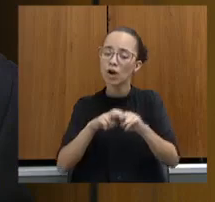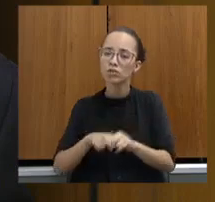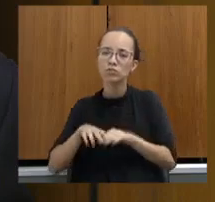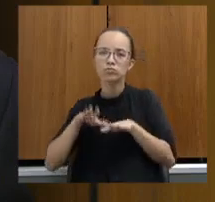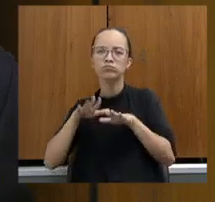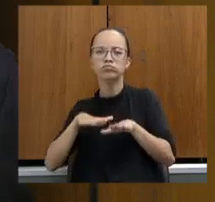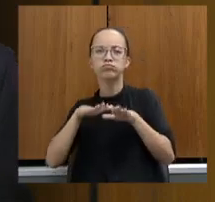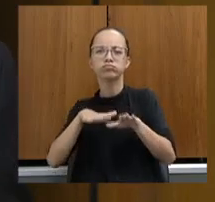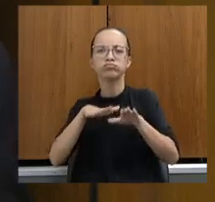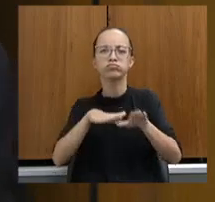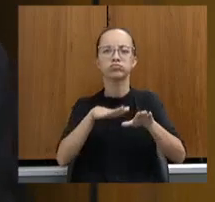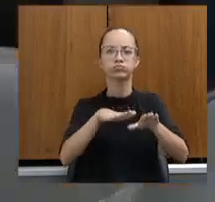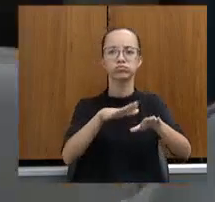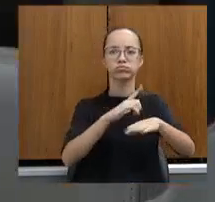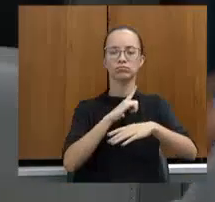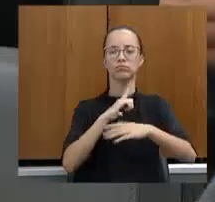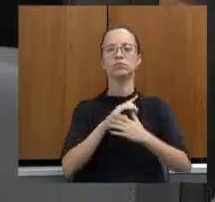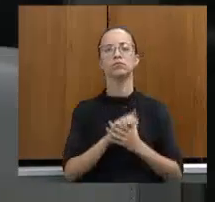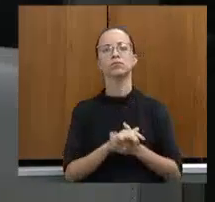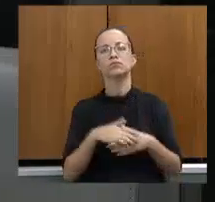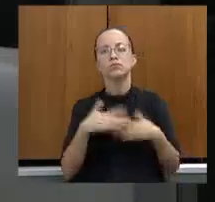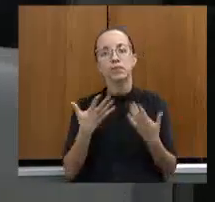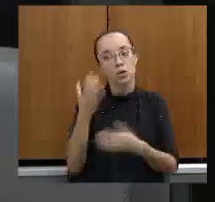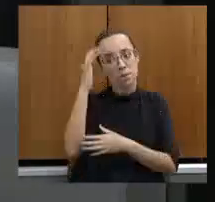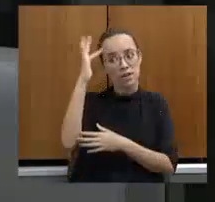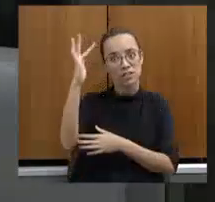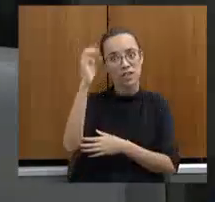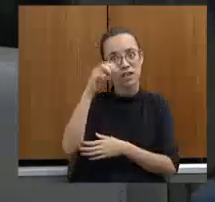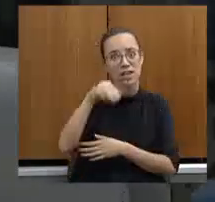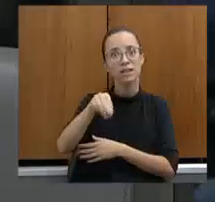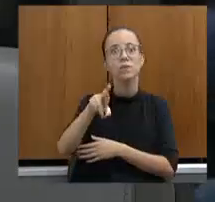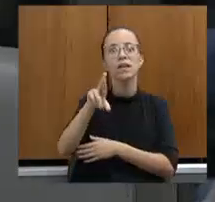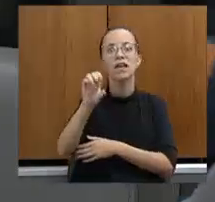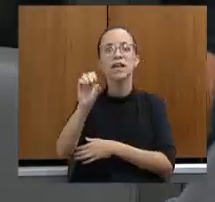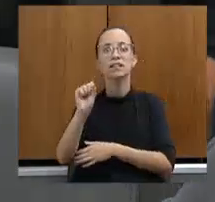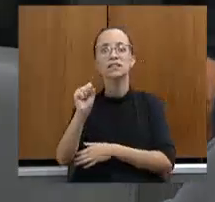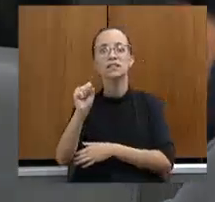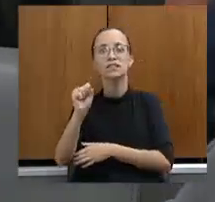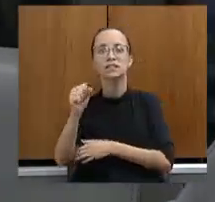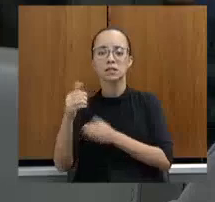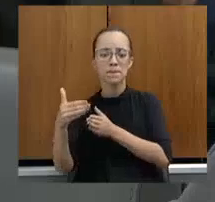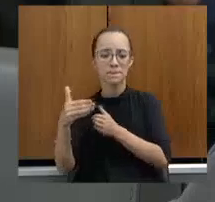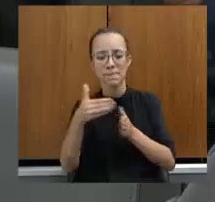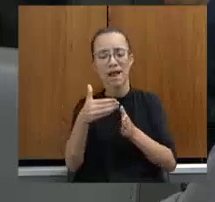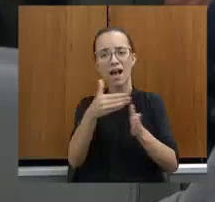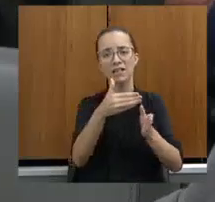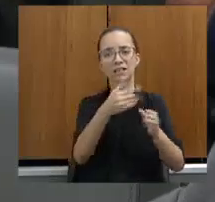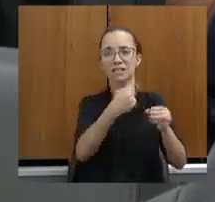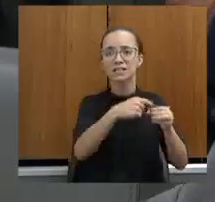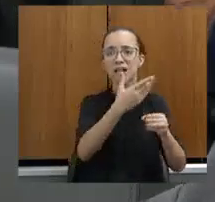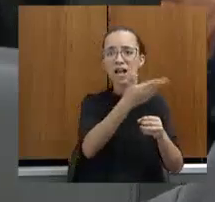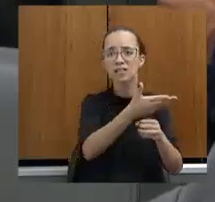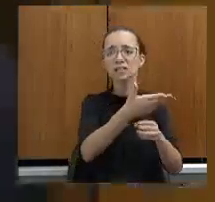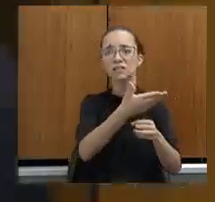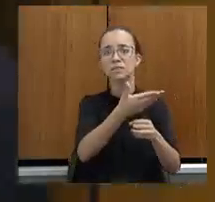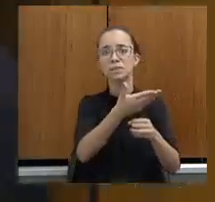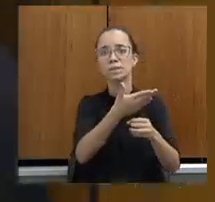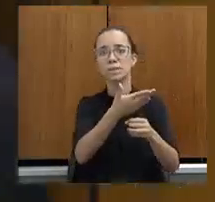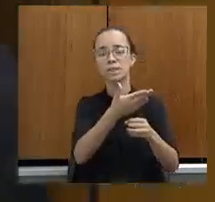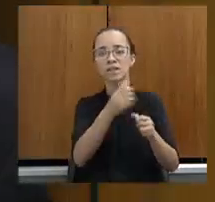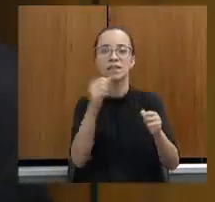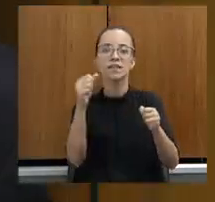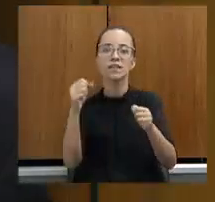que existe então você imagina MRS passa ali e foi fazer uma